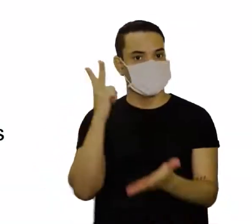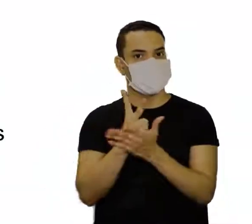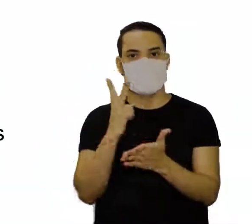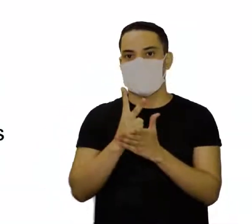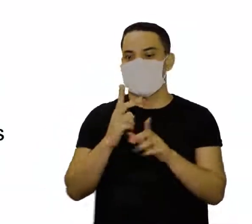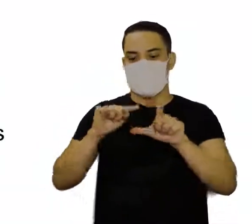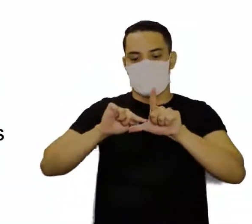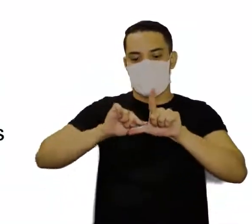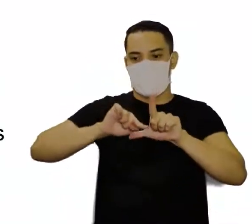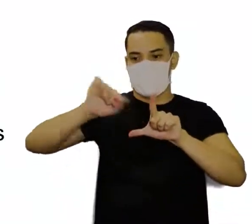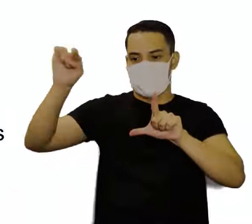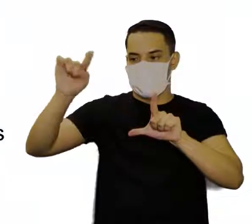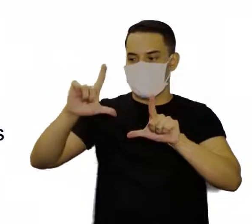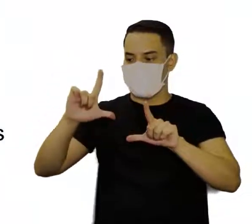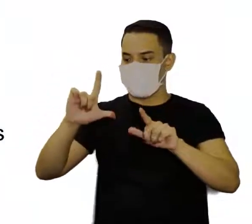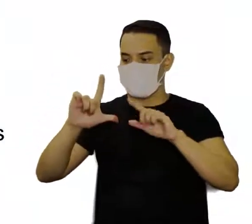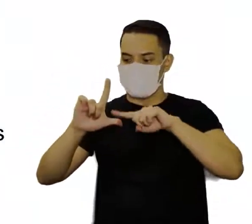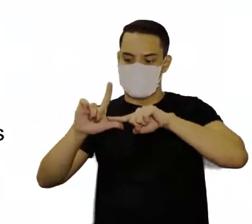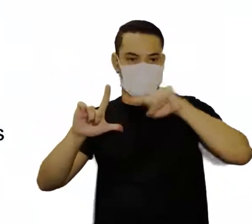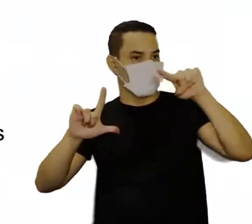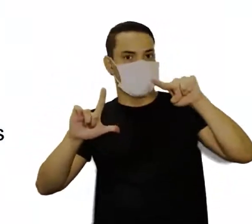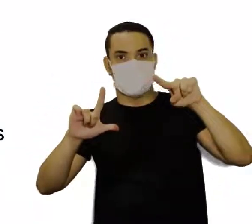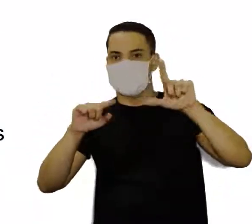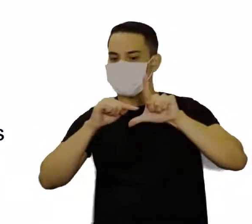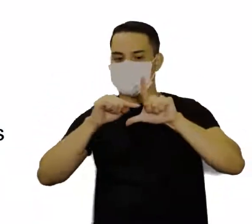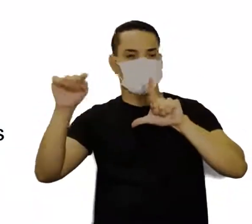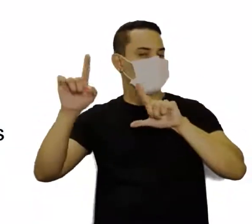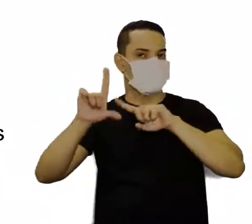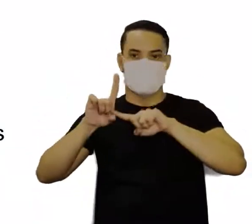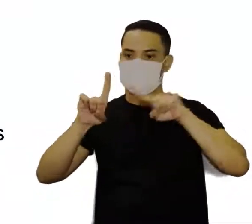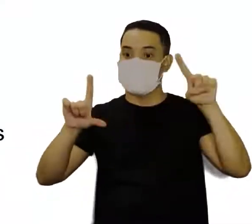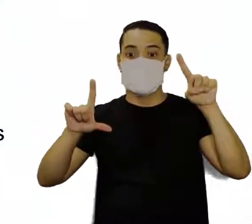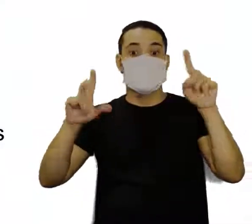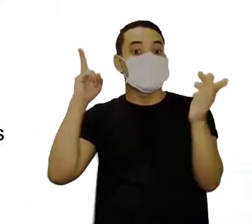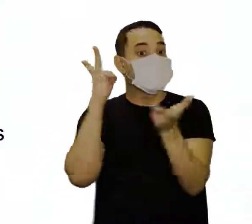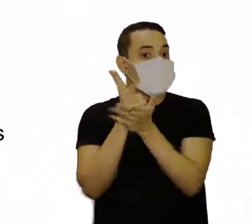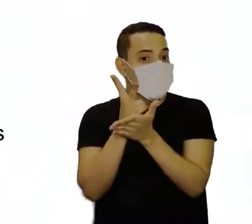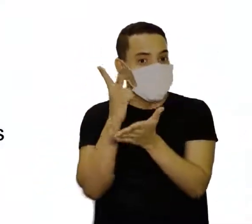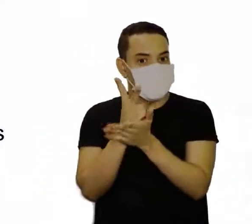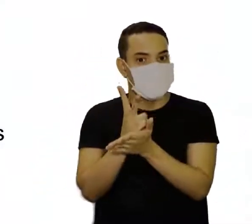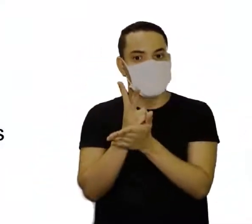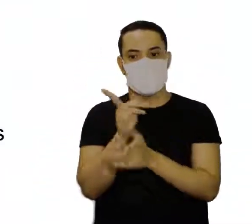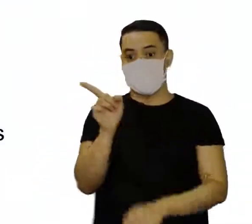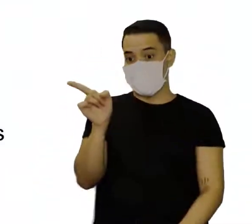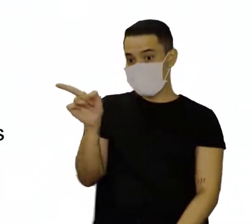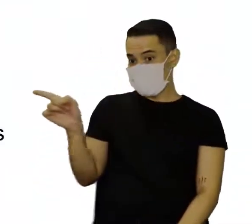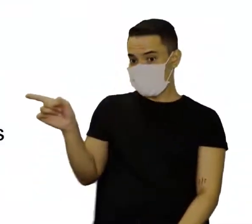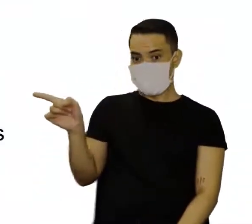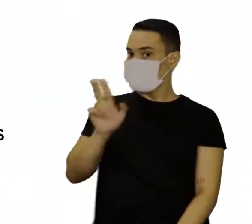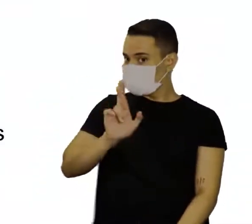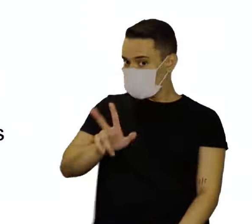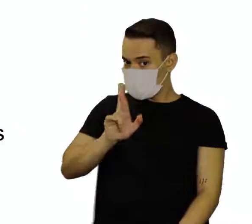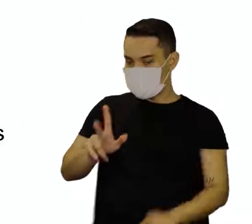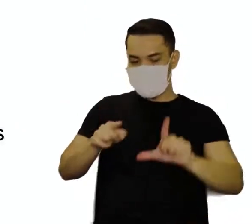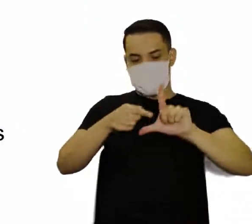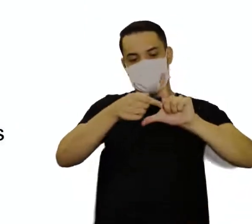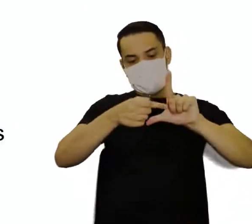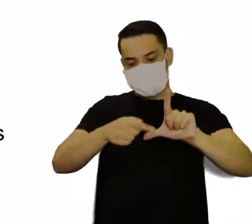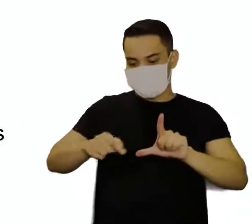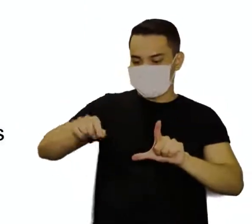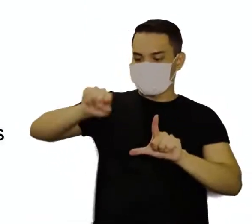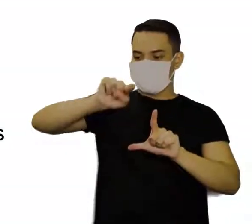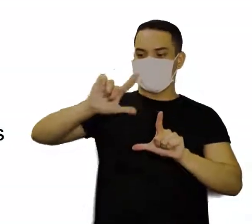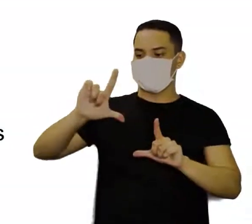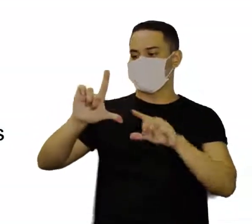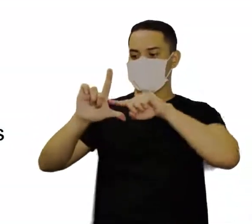Então, você já tem aí que ele é linear e o outro não linear, né? Aí você tem aqui uma curva.